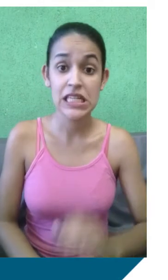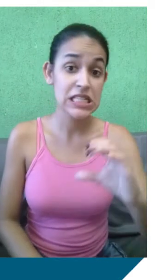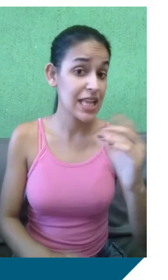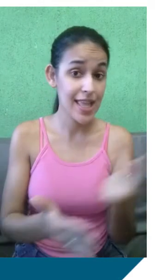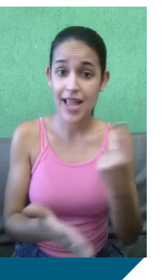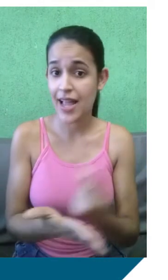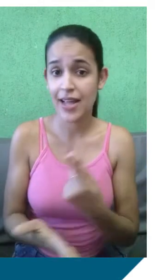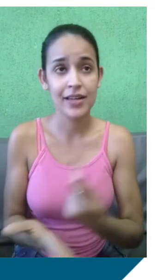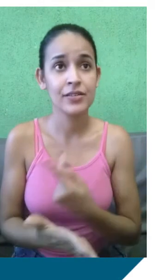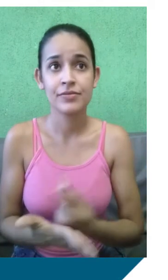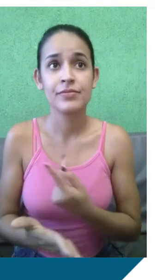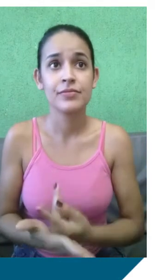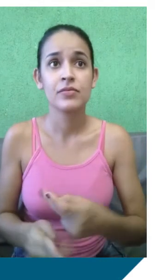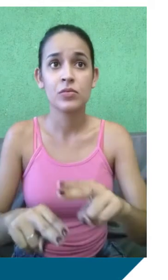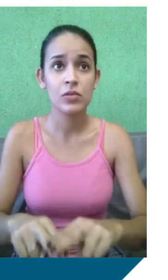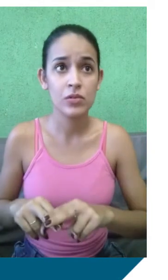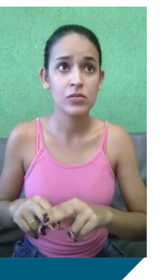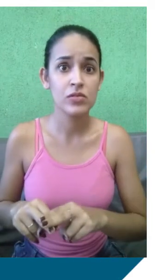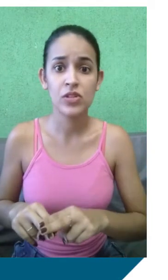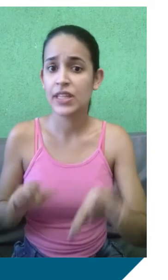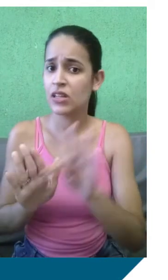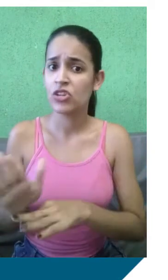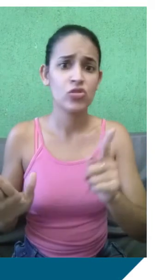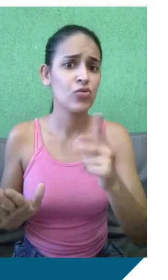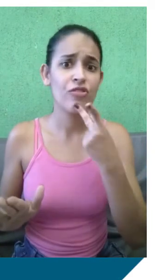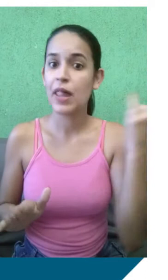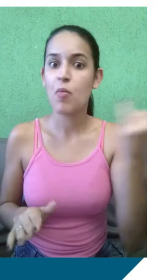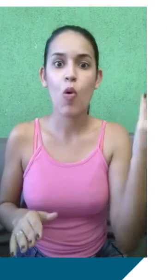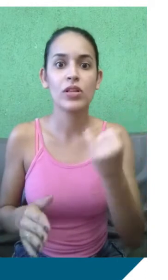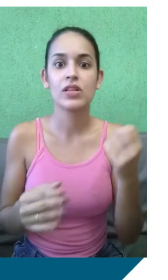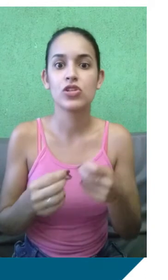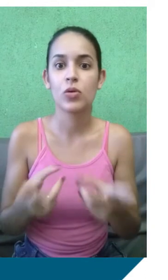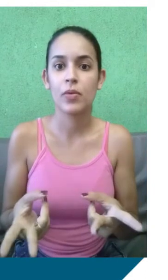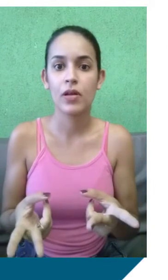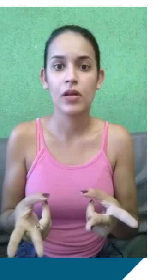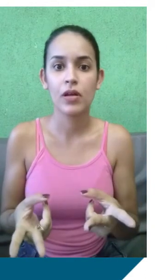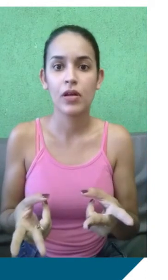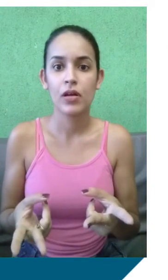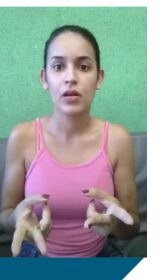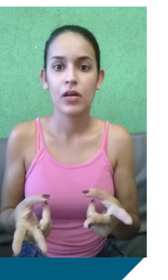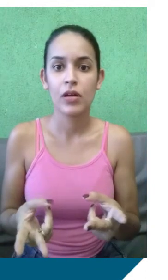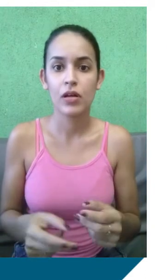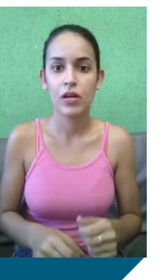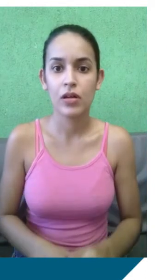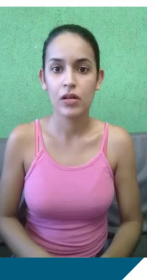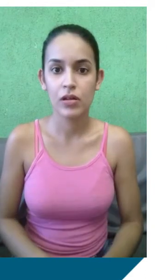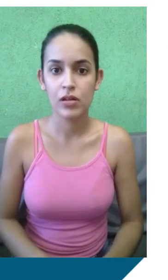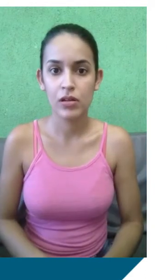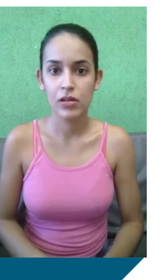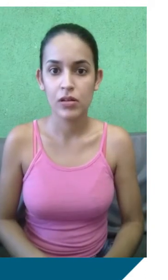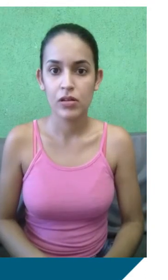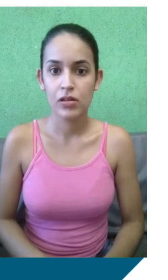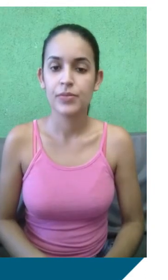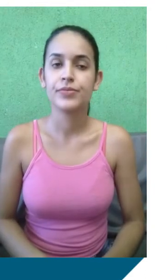alternativa C também inadequada, porque em nenhum momento do texto é mencionada a importância do consumo, muito